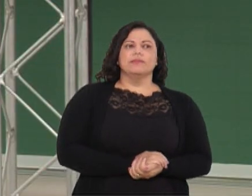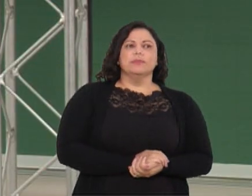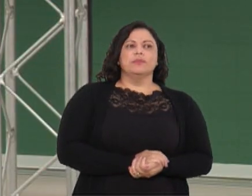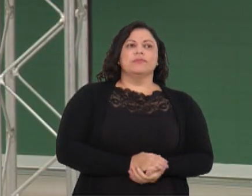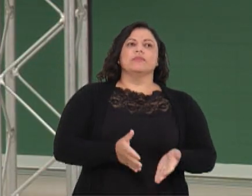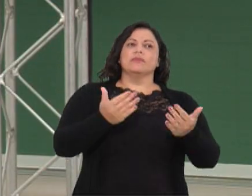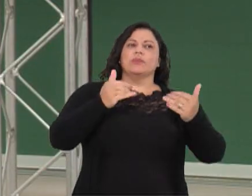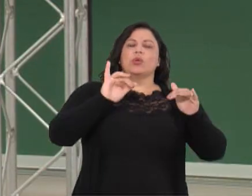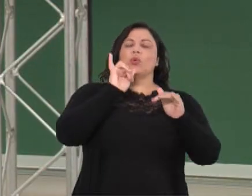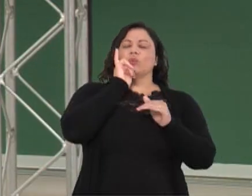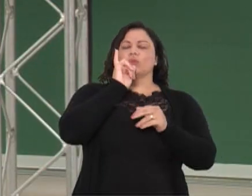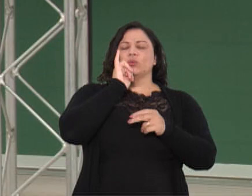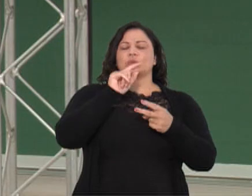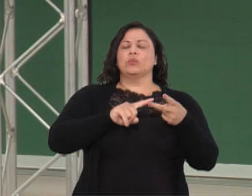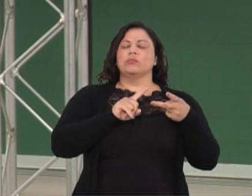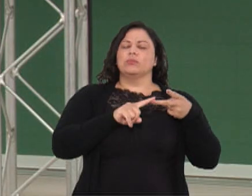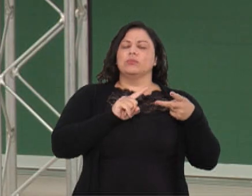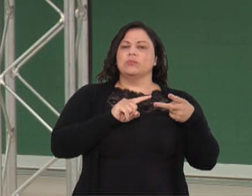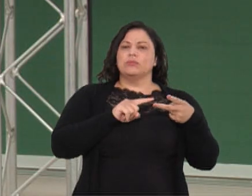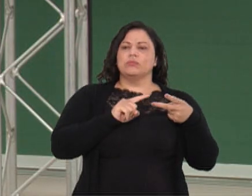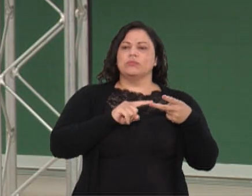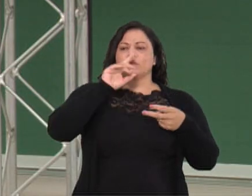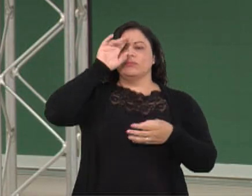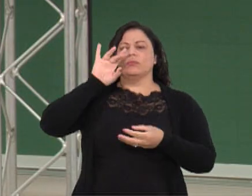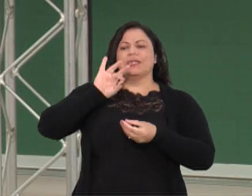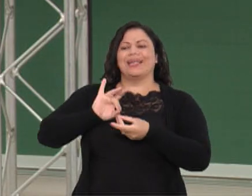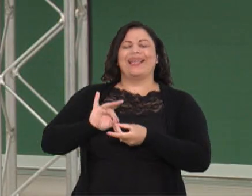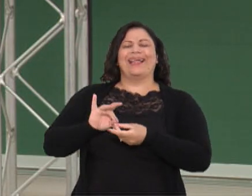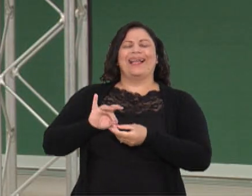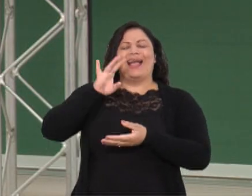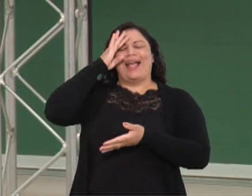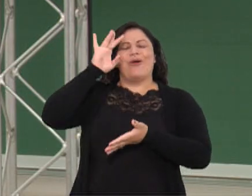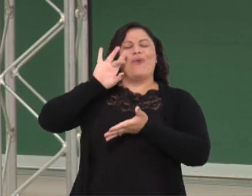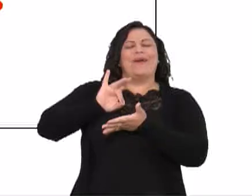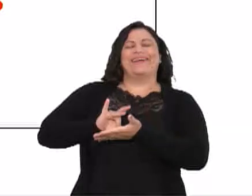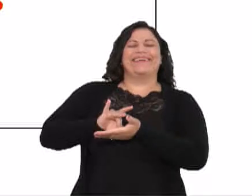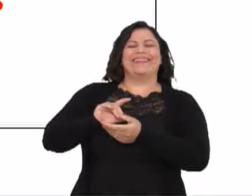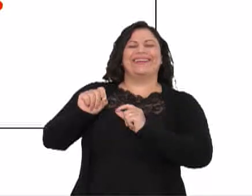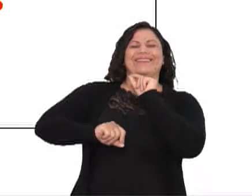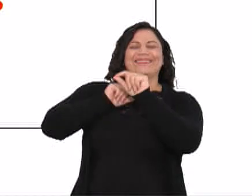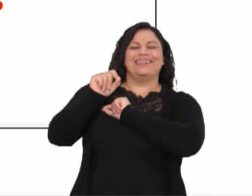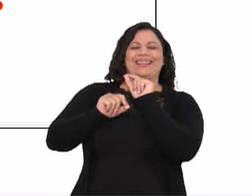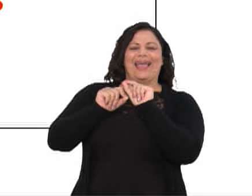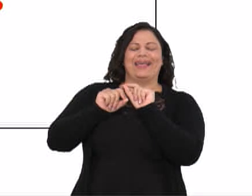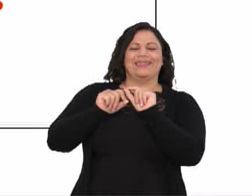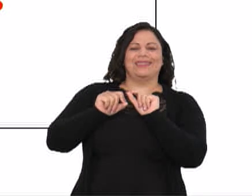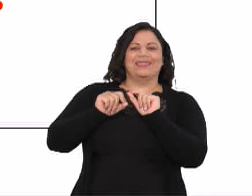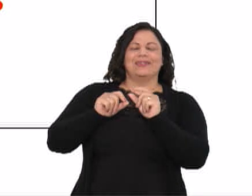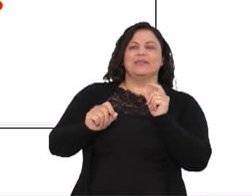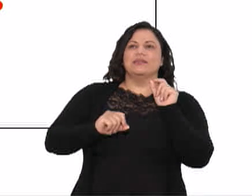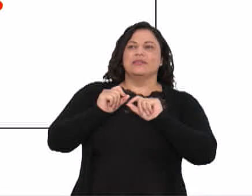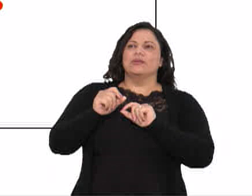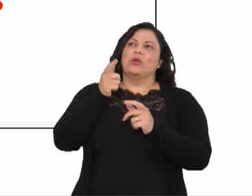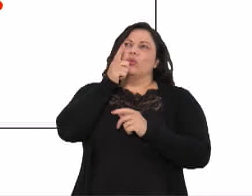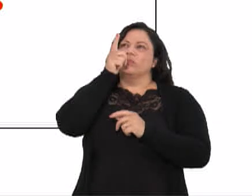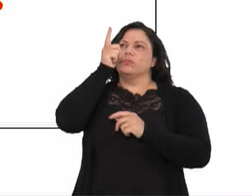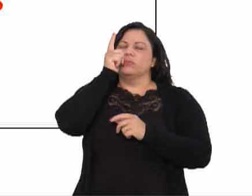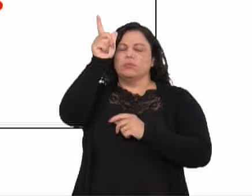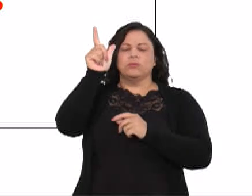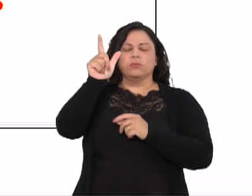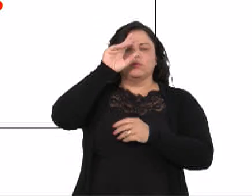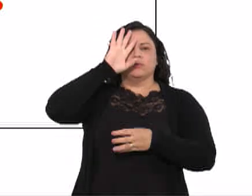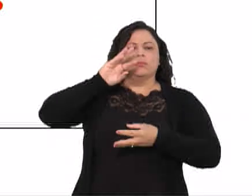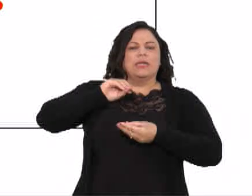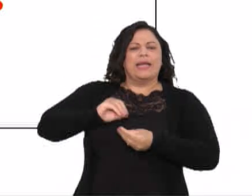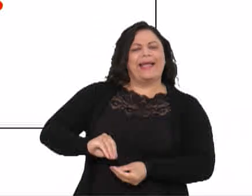E o outro exemplo é a realidade invertida. Coloca que o sucesso é resultado de competências